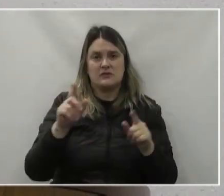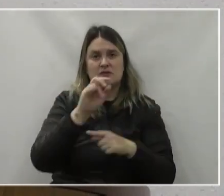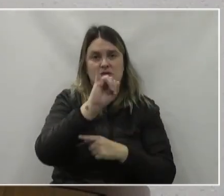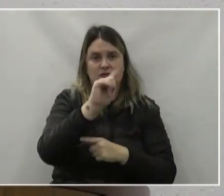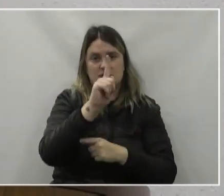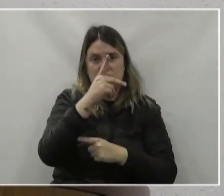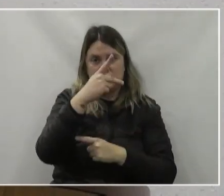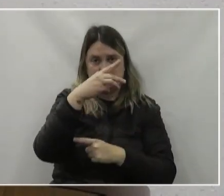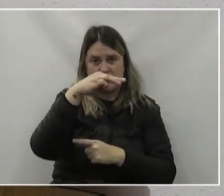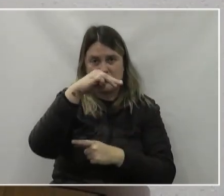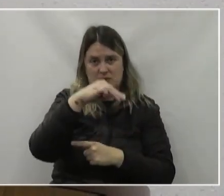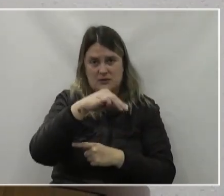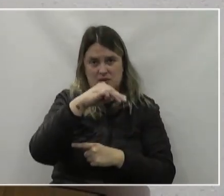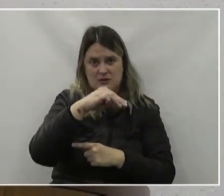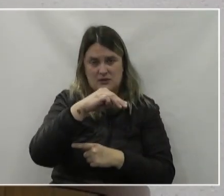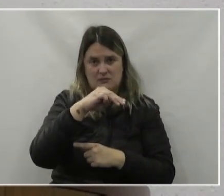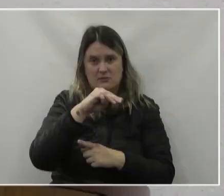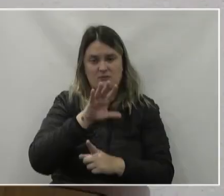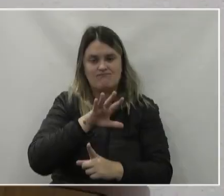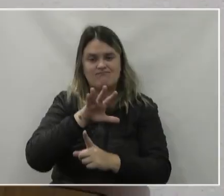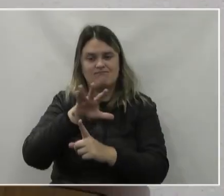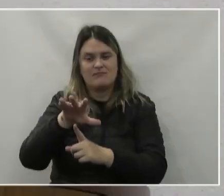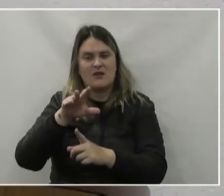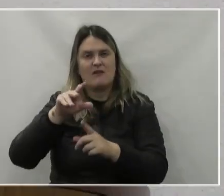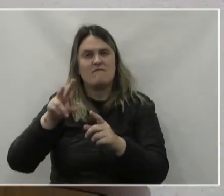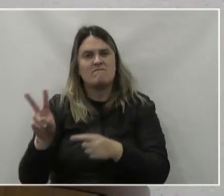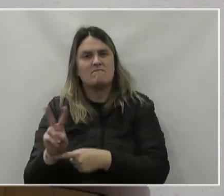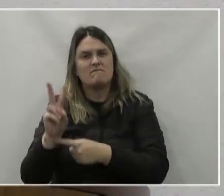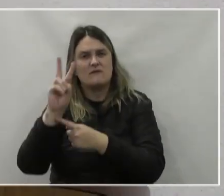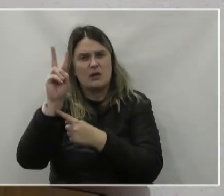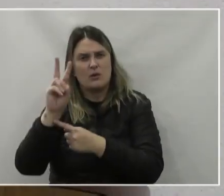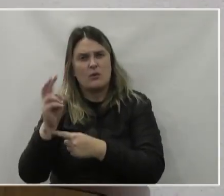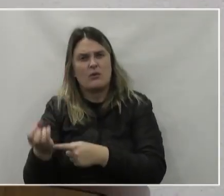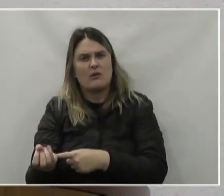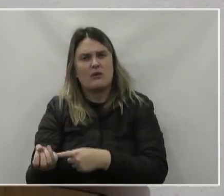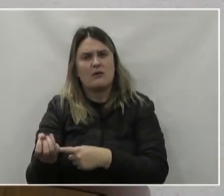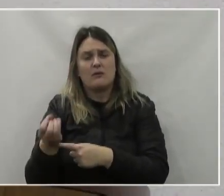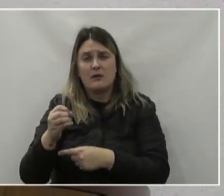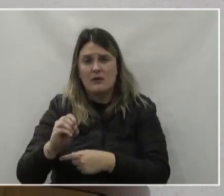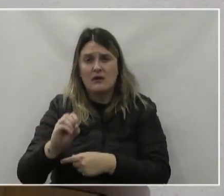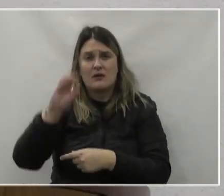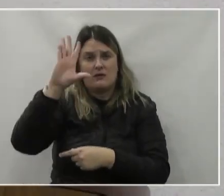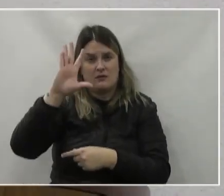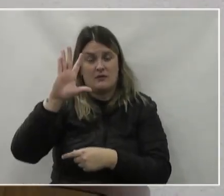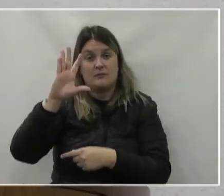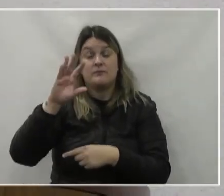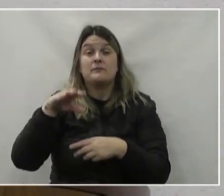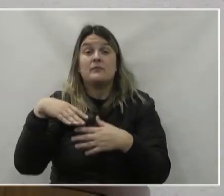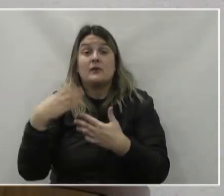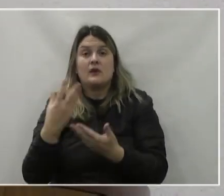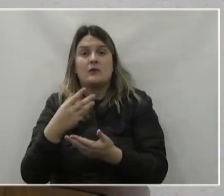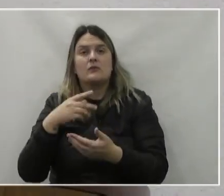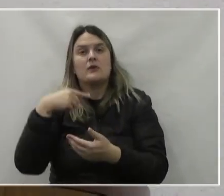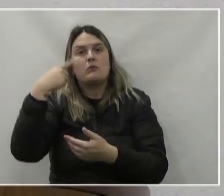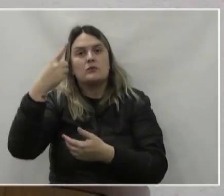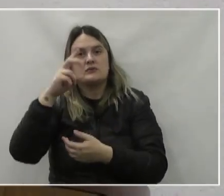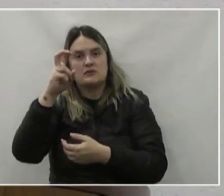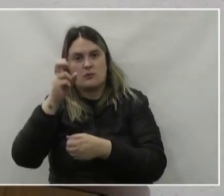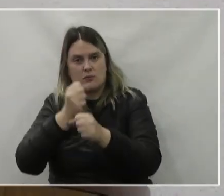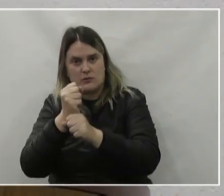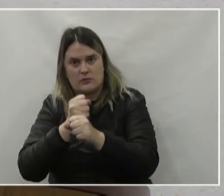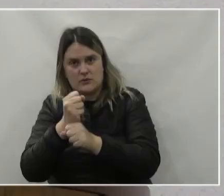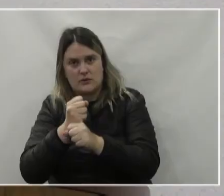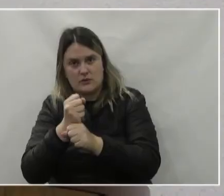IGPM estava provocando uma distorção financeira significativa. E, a partir do 5º ano, então, já